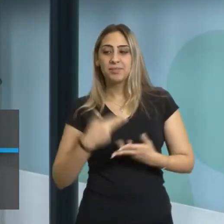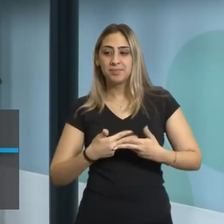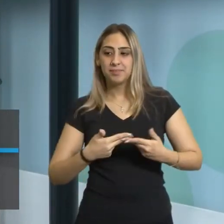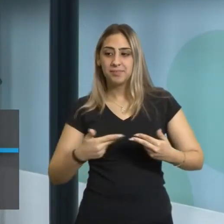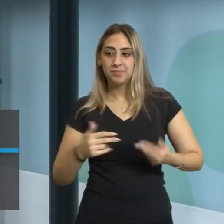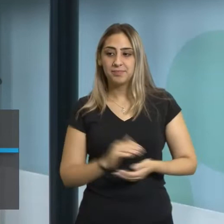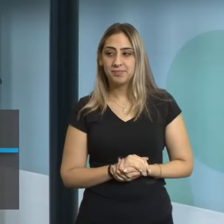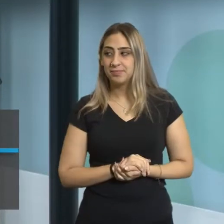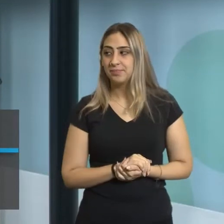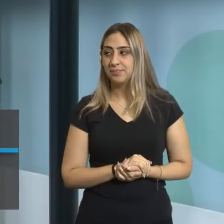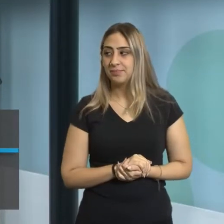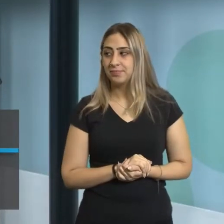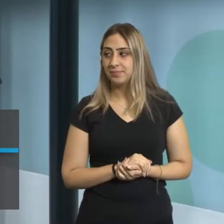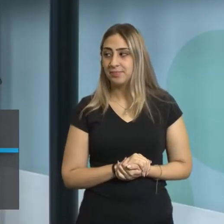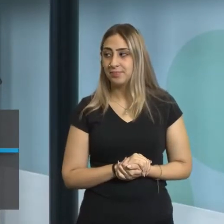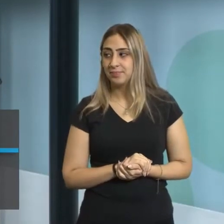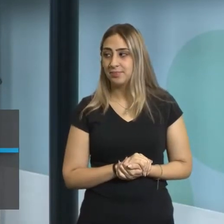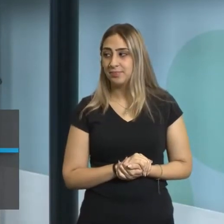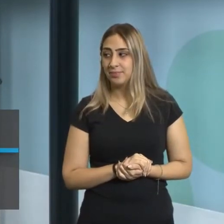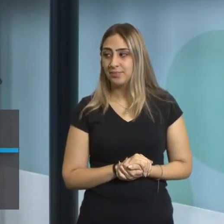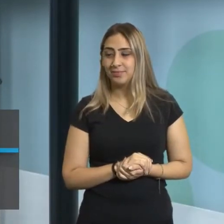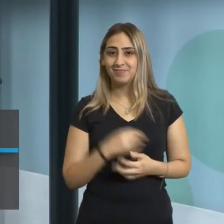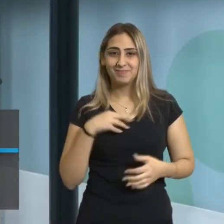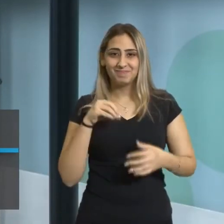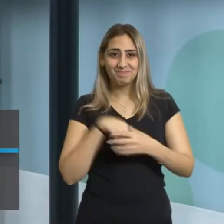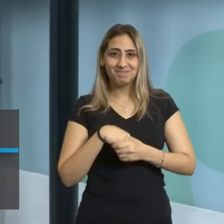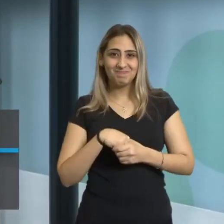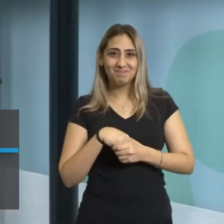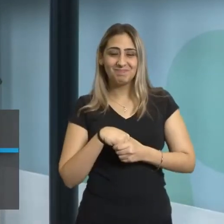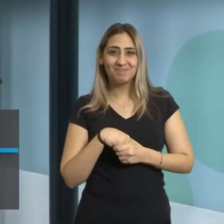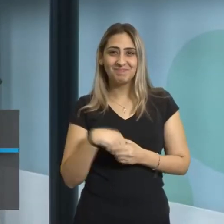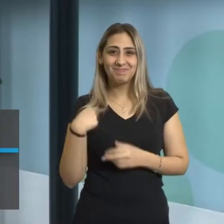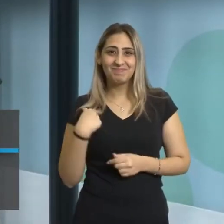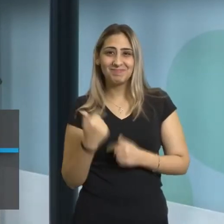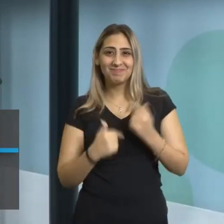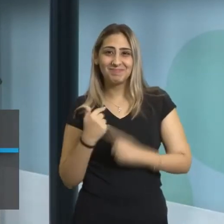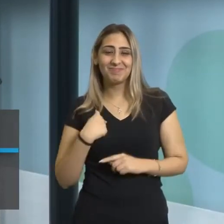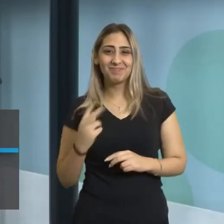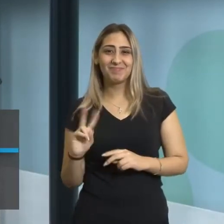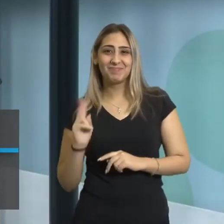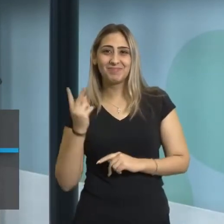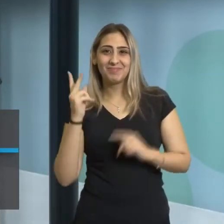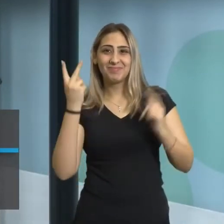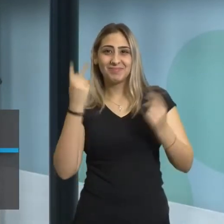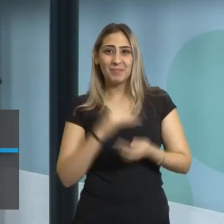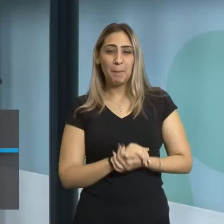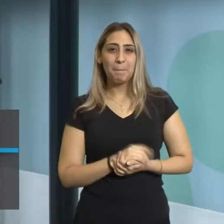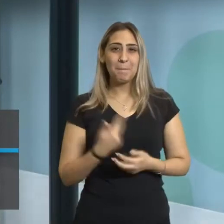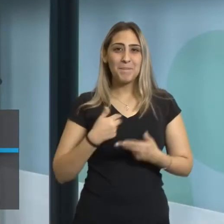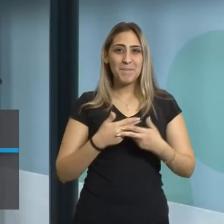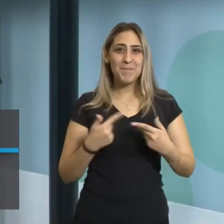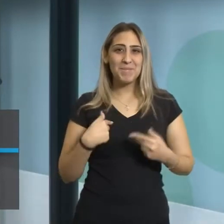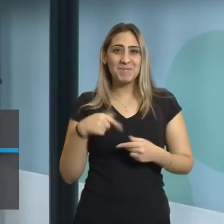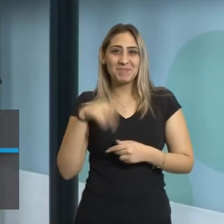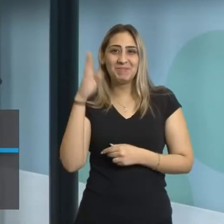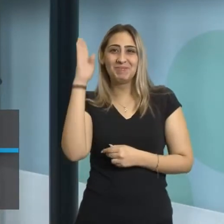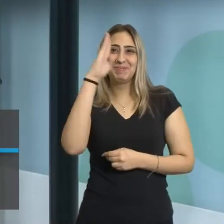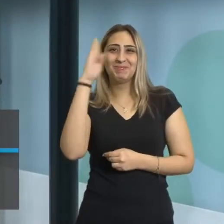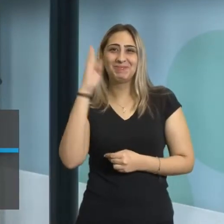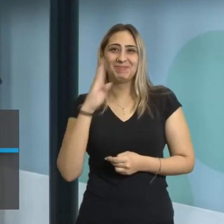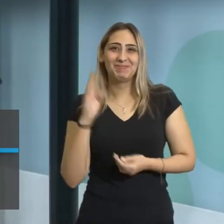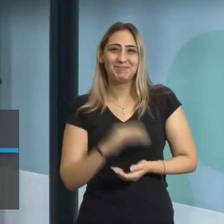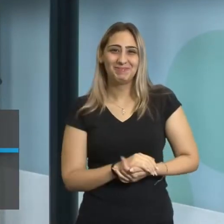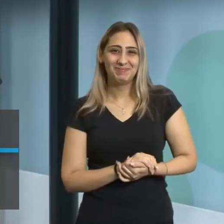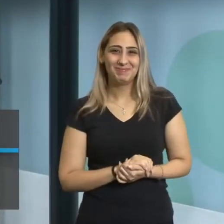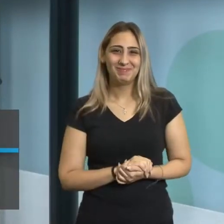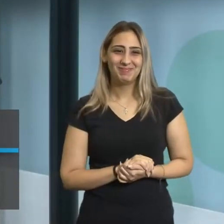herda é essa importância para as coisas né a gente fala valores dá uma impressão muito de família tradicional brasileira e não é disso que eu